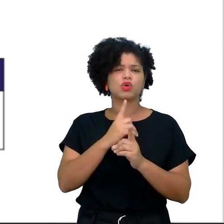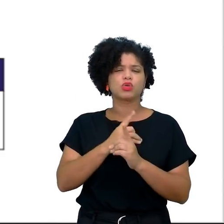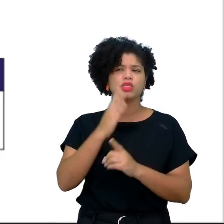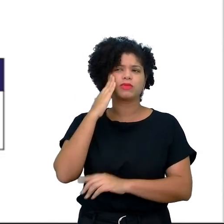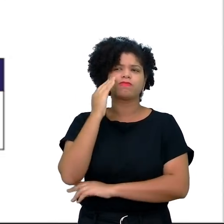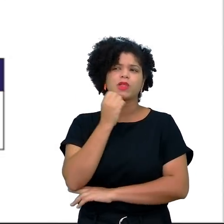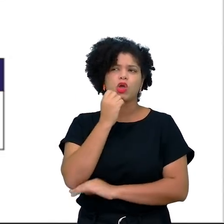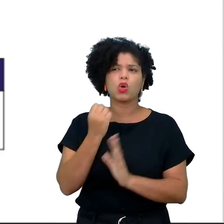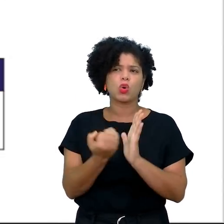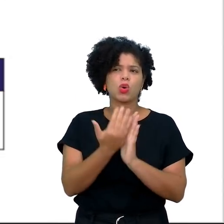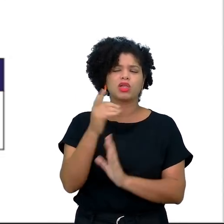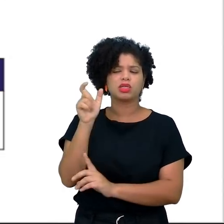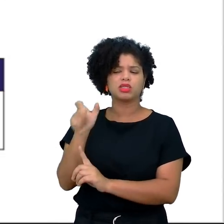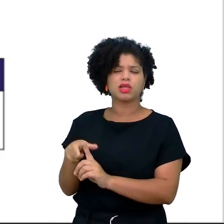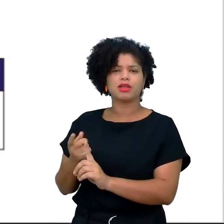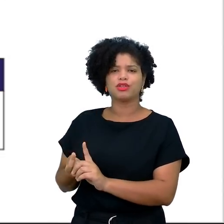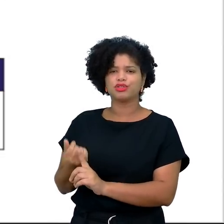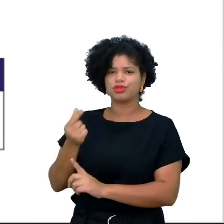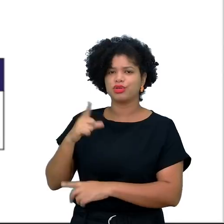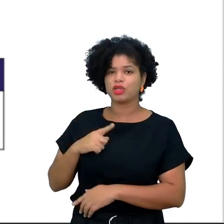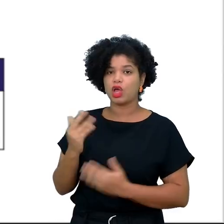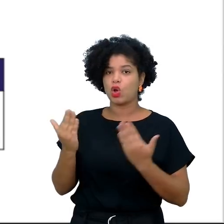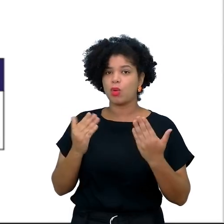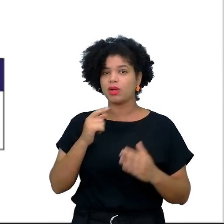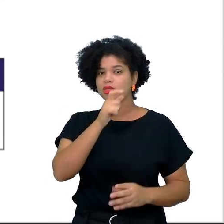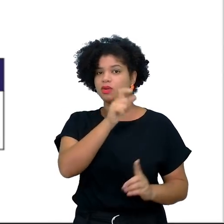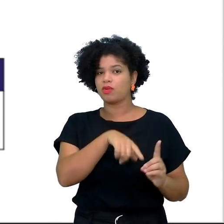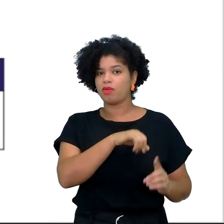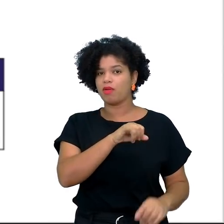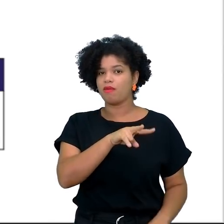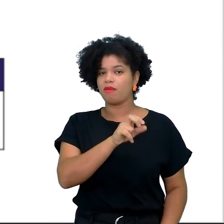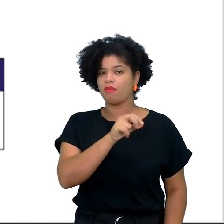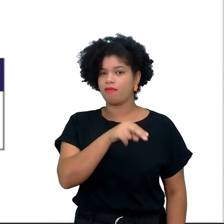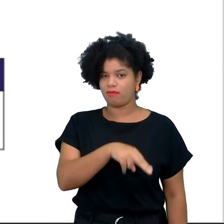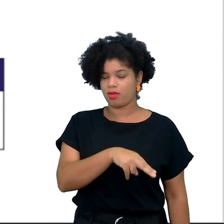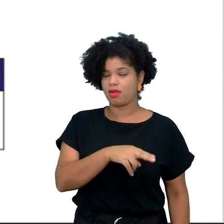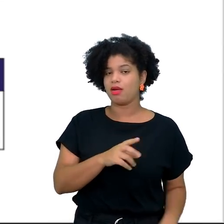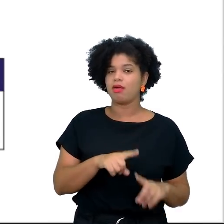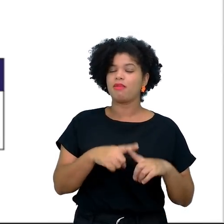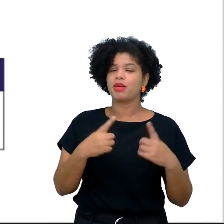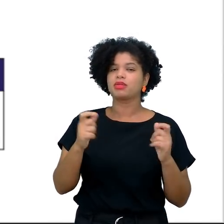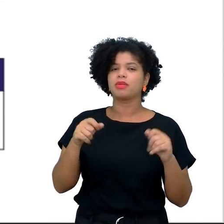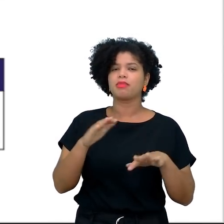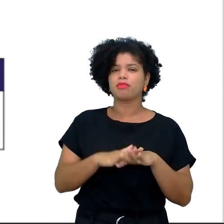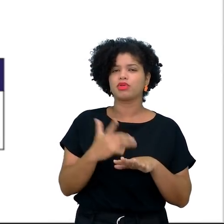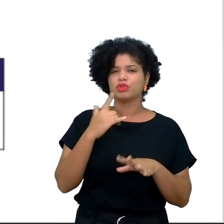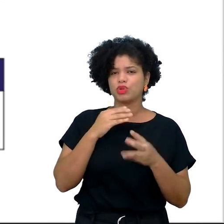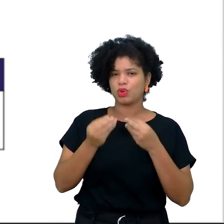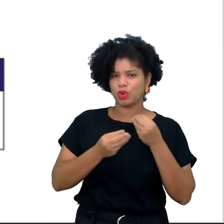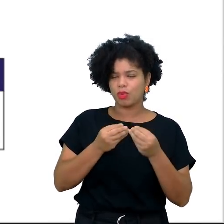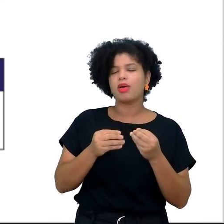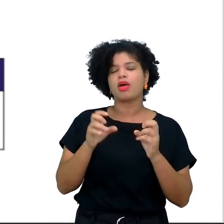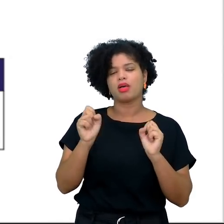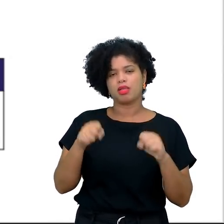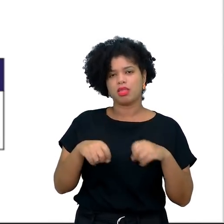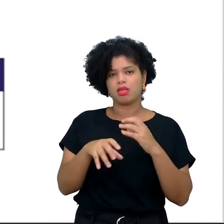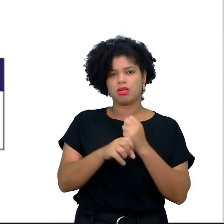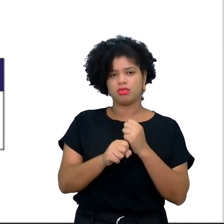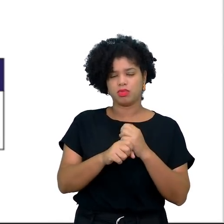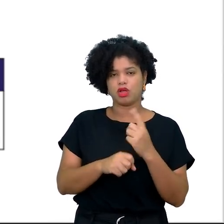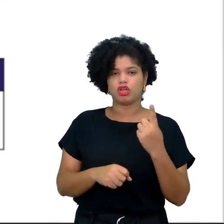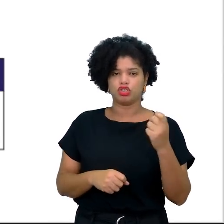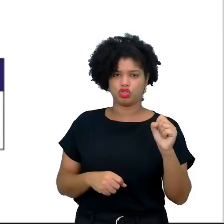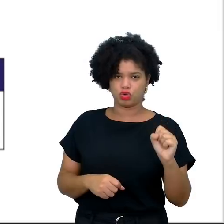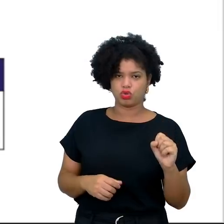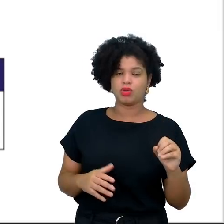reais Fabrício tem em comparação ao Ivan. E, para isso, pode realizar um procedimento de contagem, 18